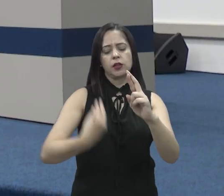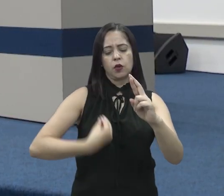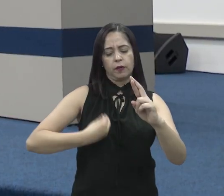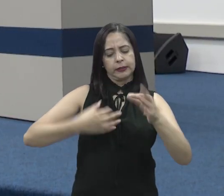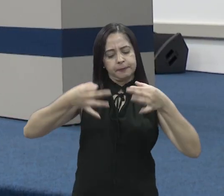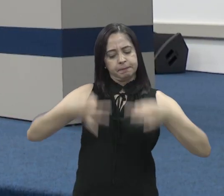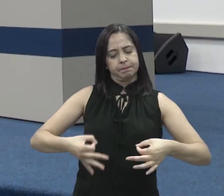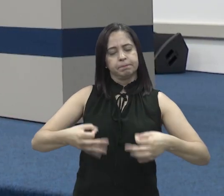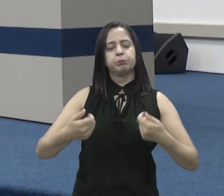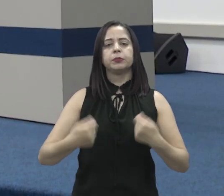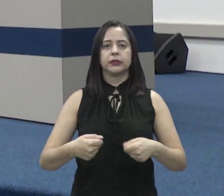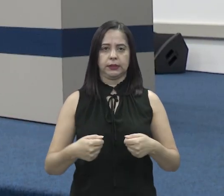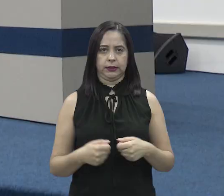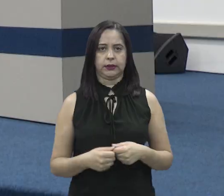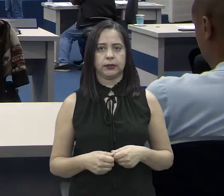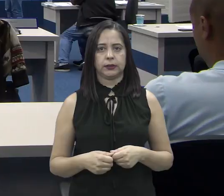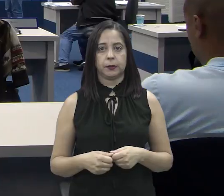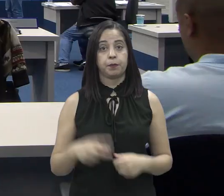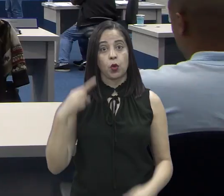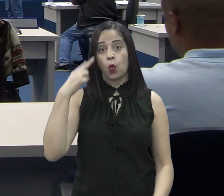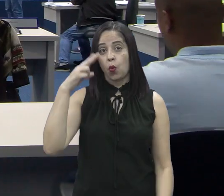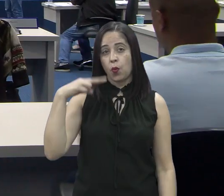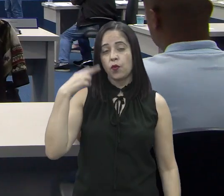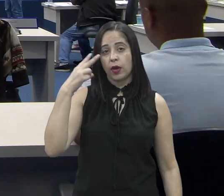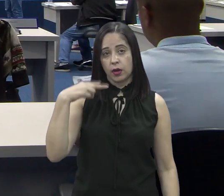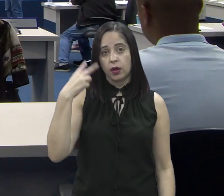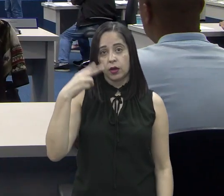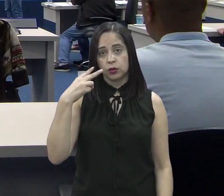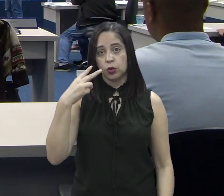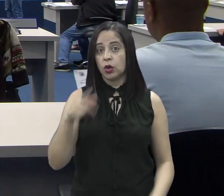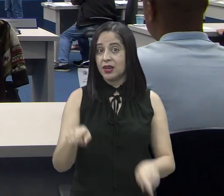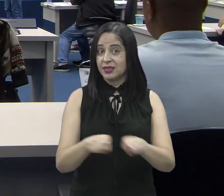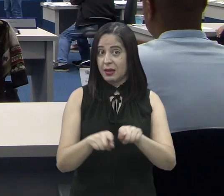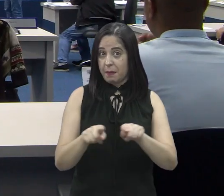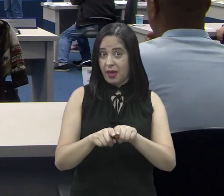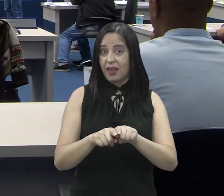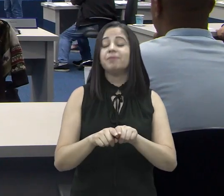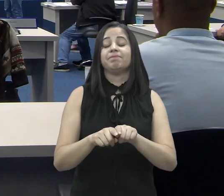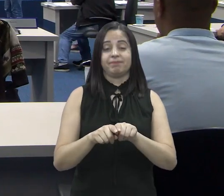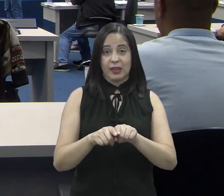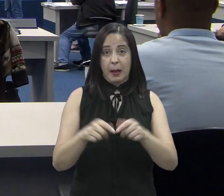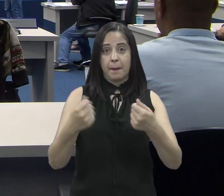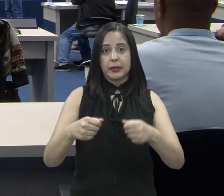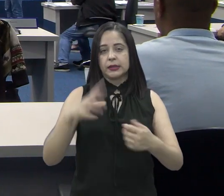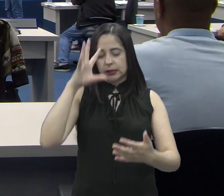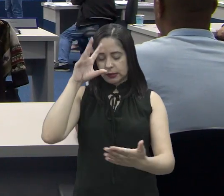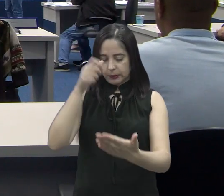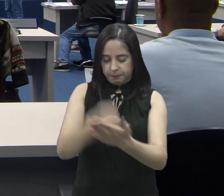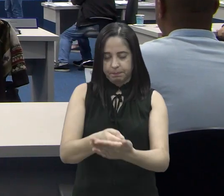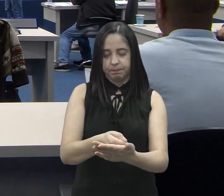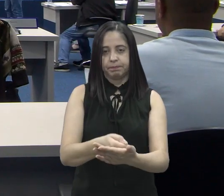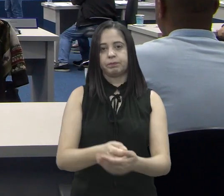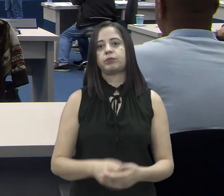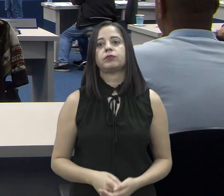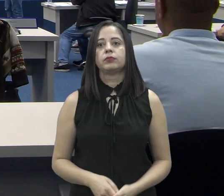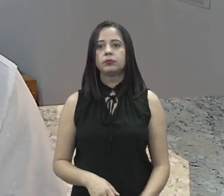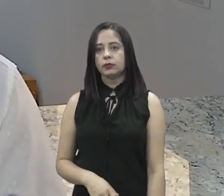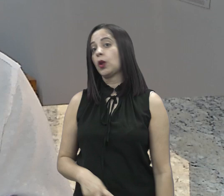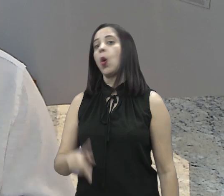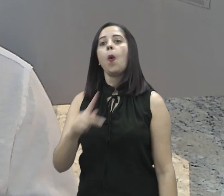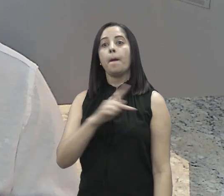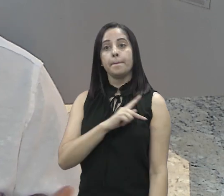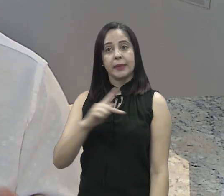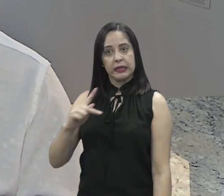e integridade nas discussões. E também assegura que os vereadores possam preservar a legitimidade de uma decisão.